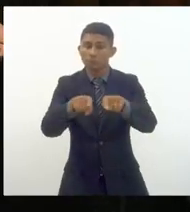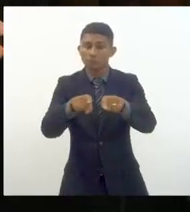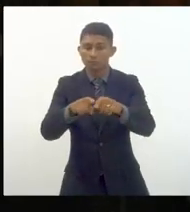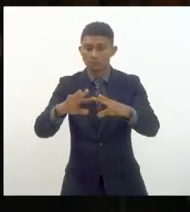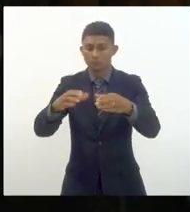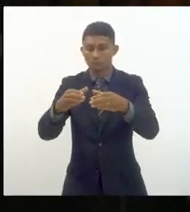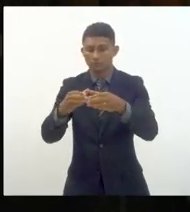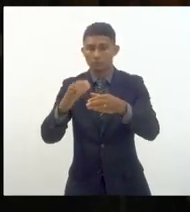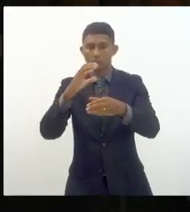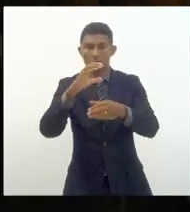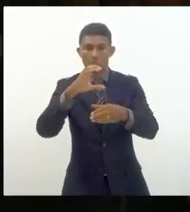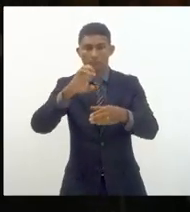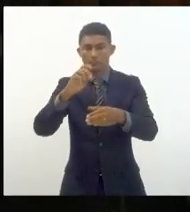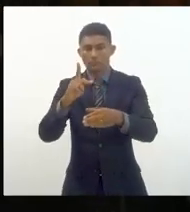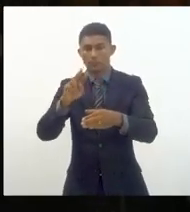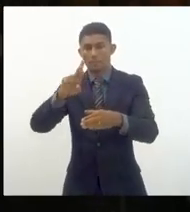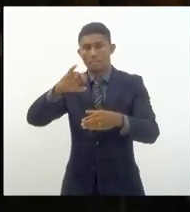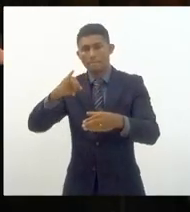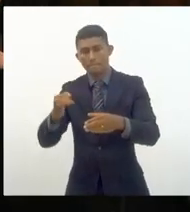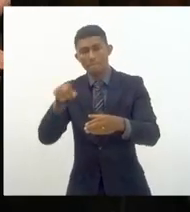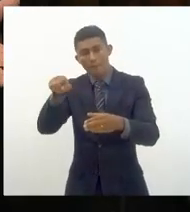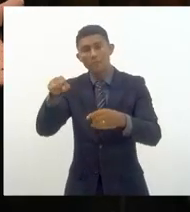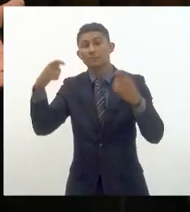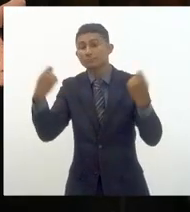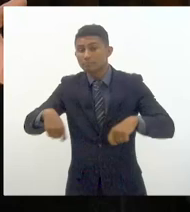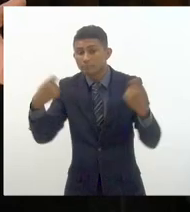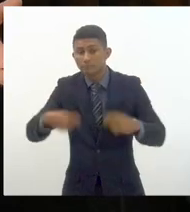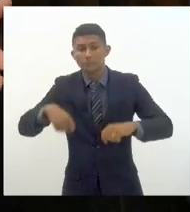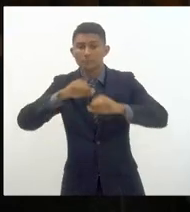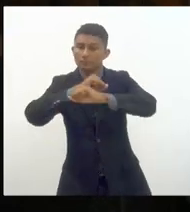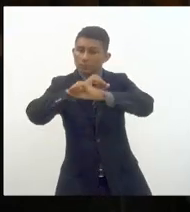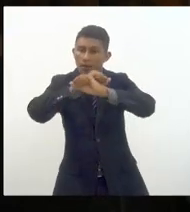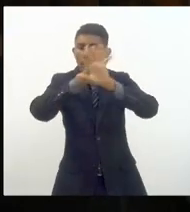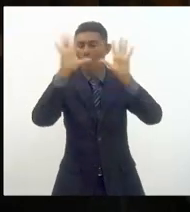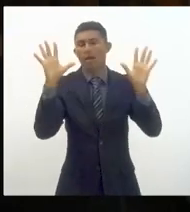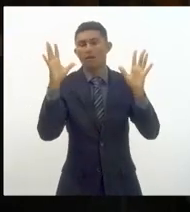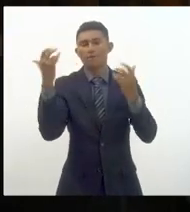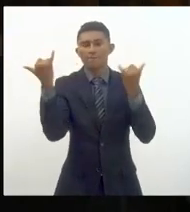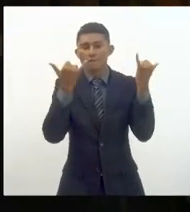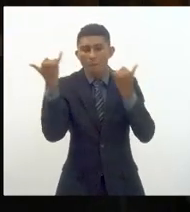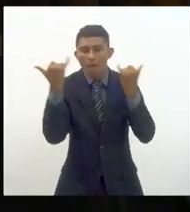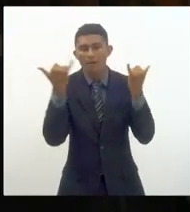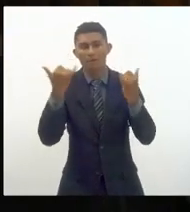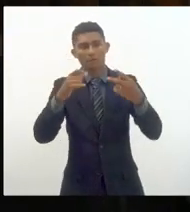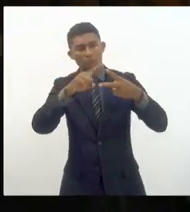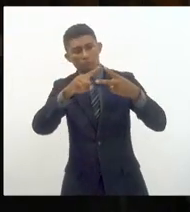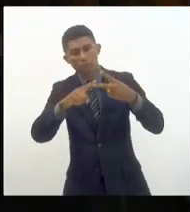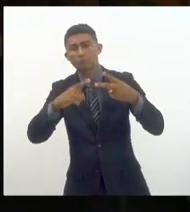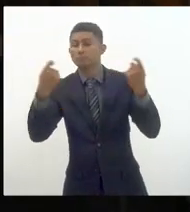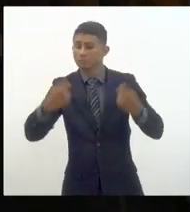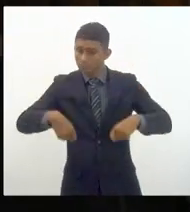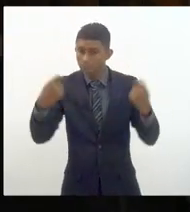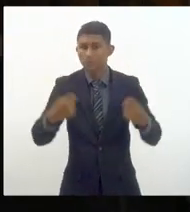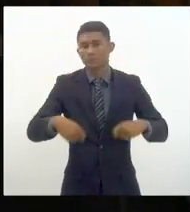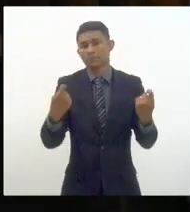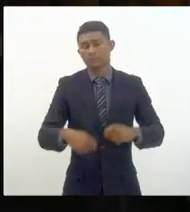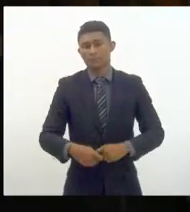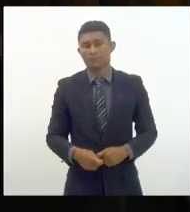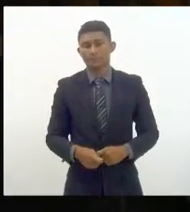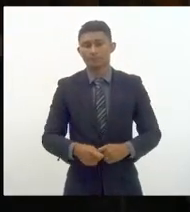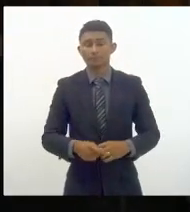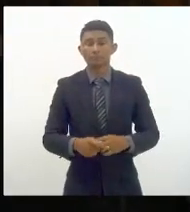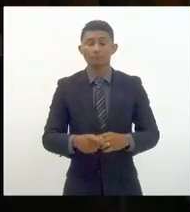ceperj de Transparência Total a esses procedimentos até